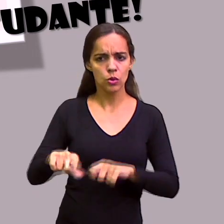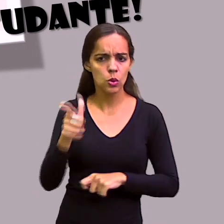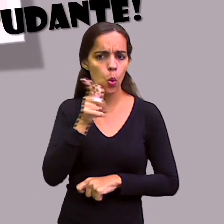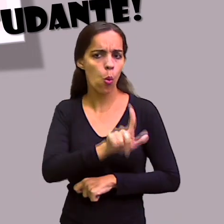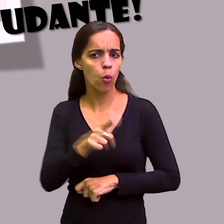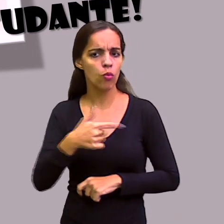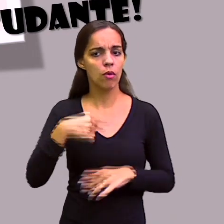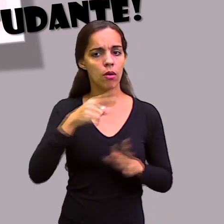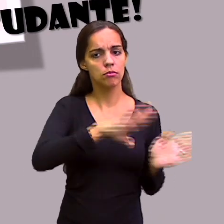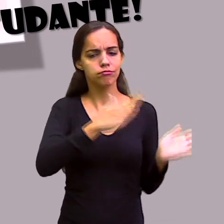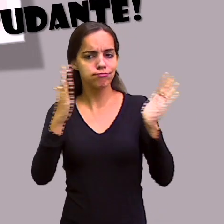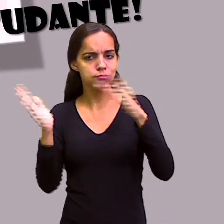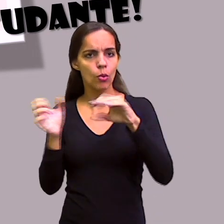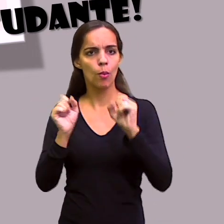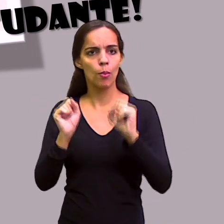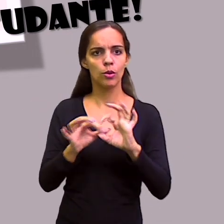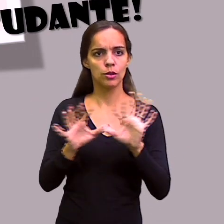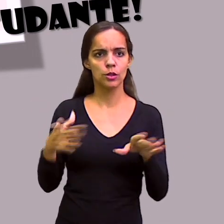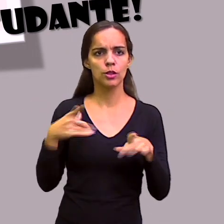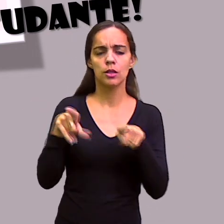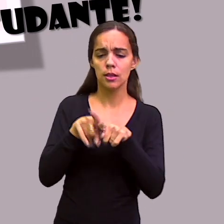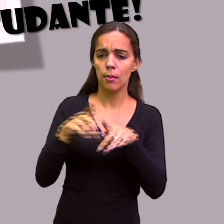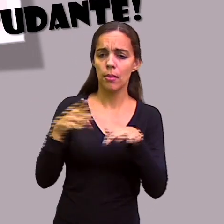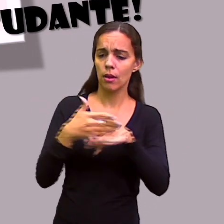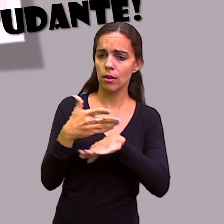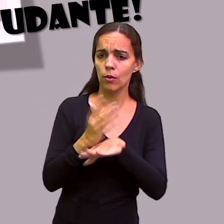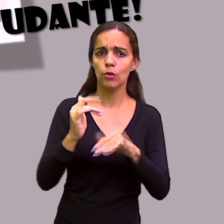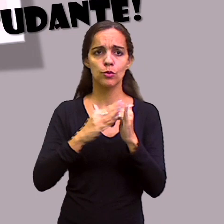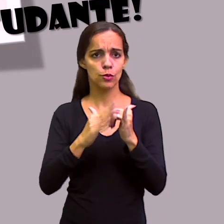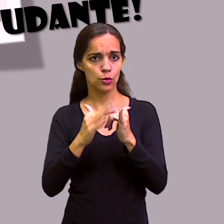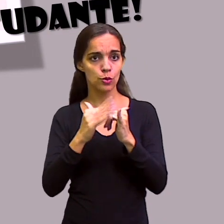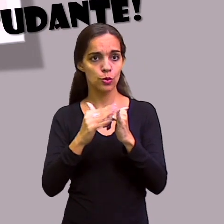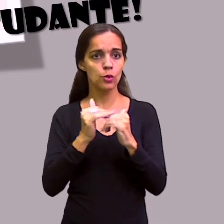É bem fácil. Acesse o nosso canal do YouTube,